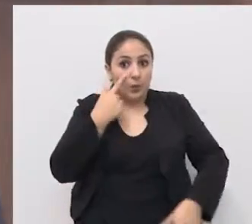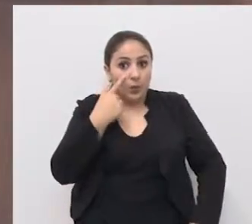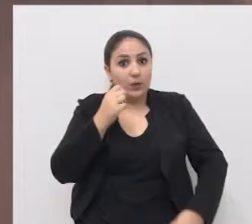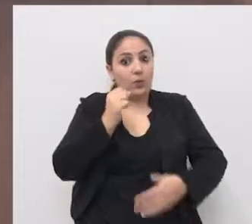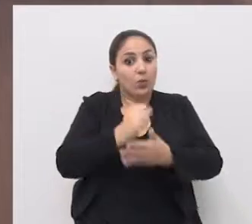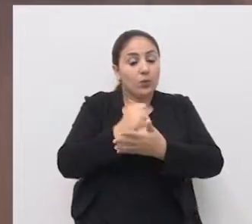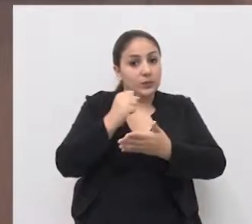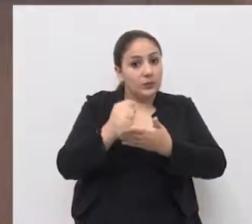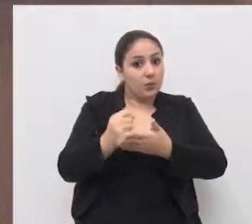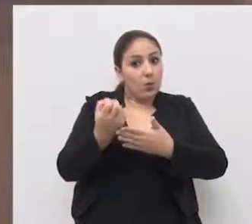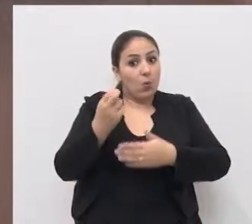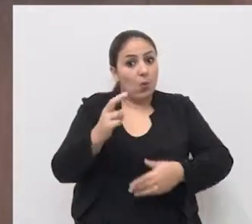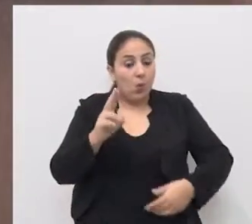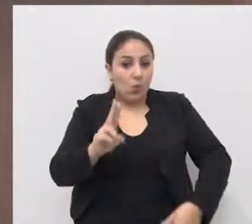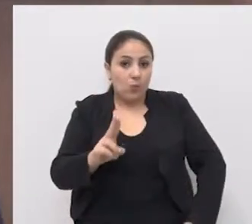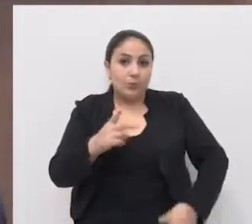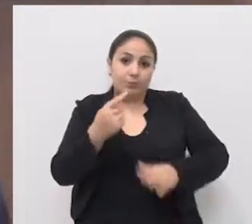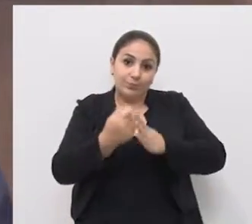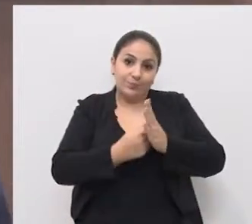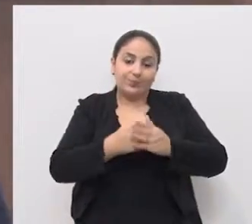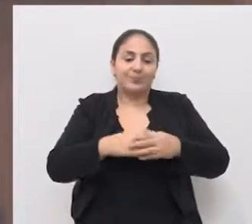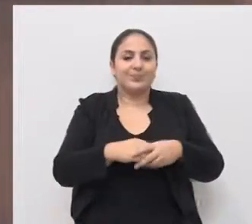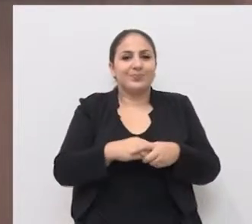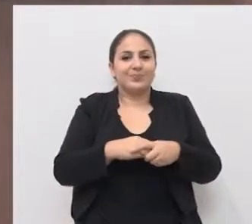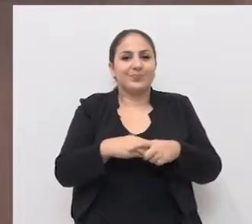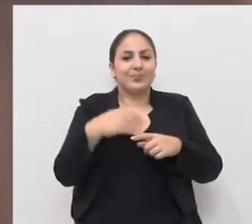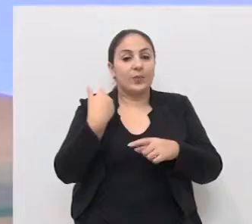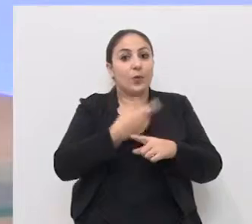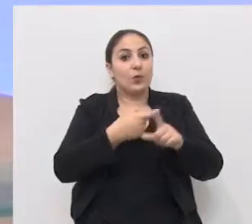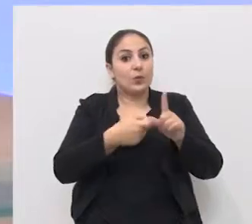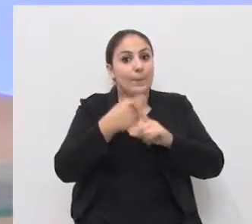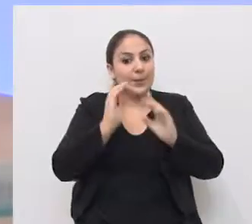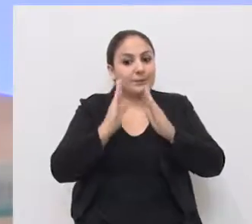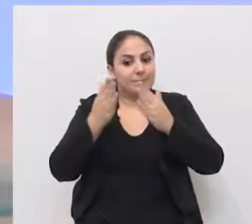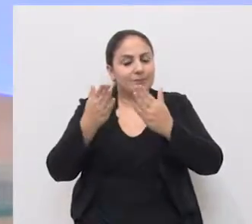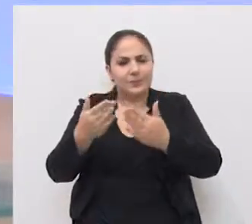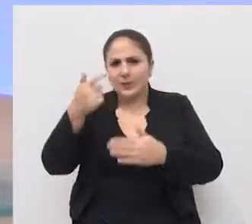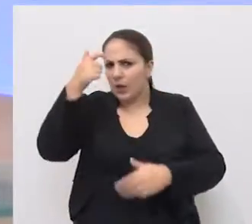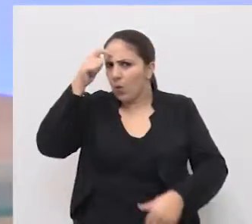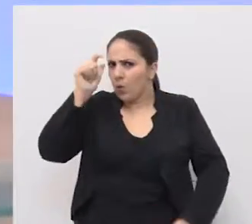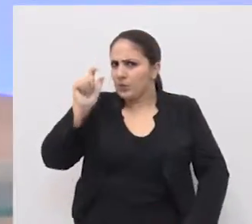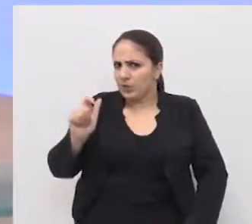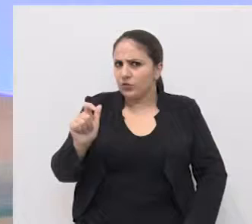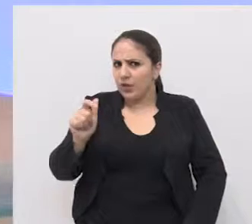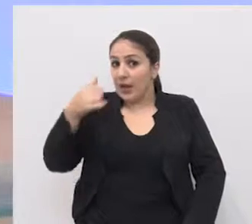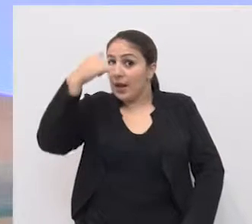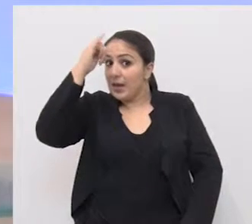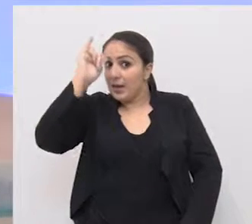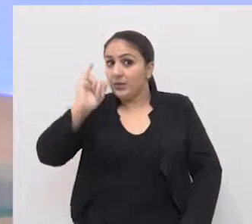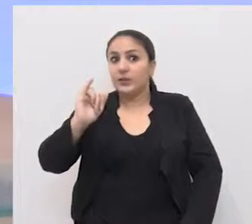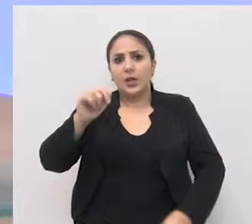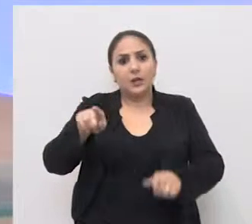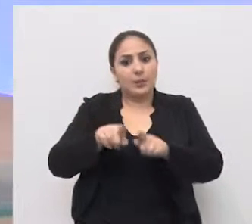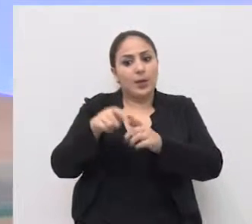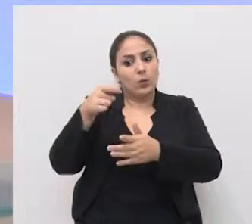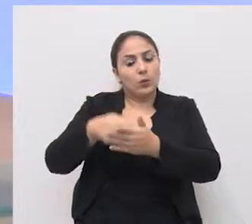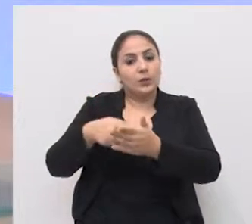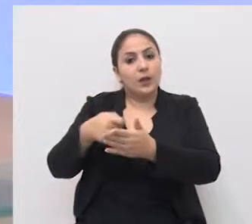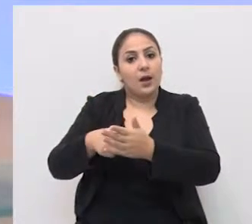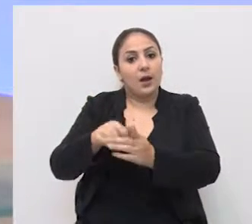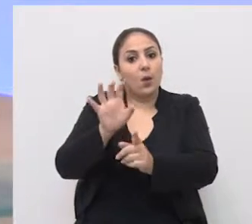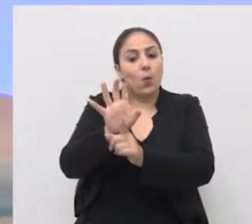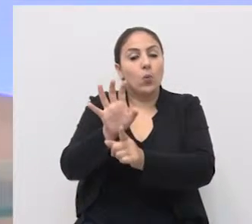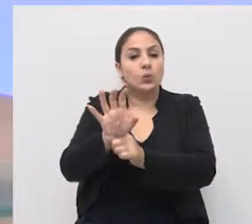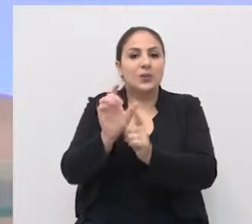agentes. Ora por contrato, ora por concurso. Estamos no mês dedicado para conscientizar, prevenir